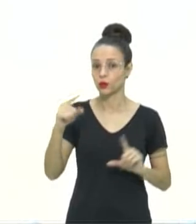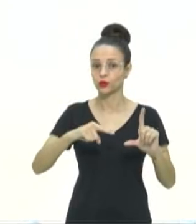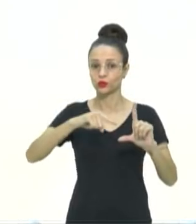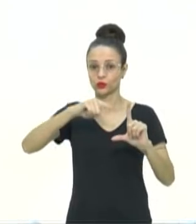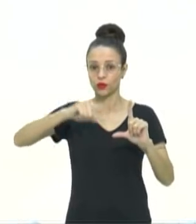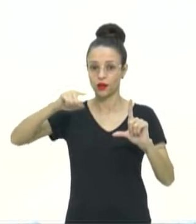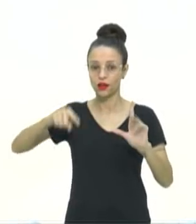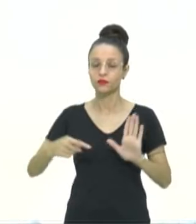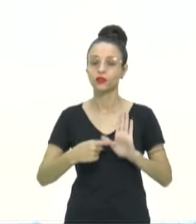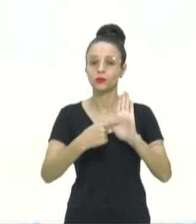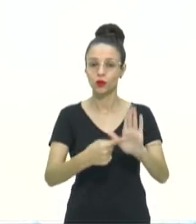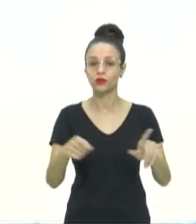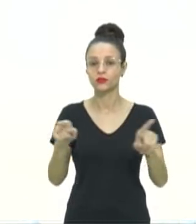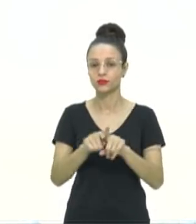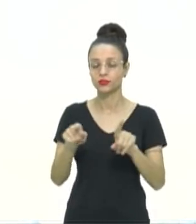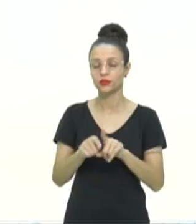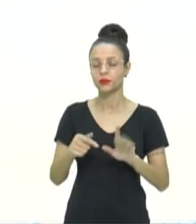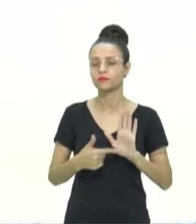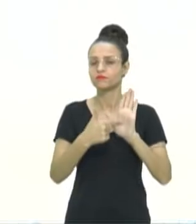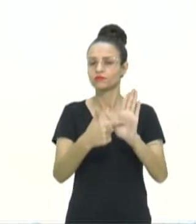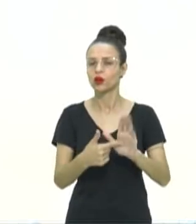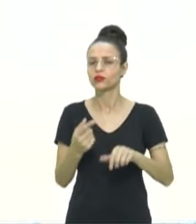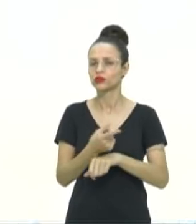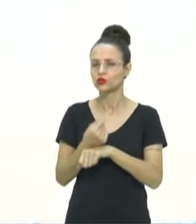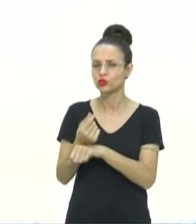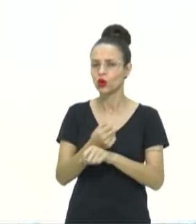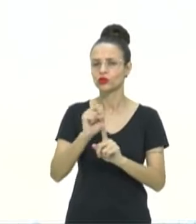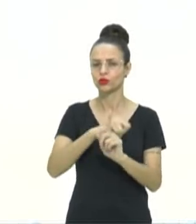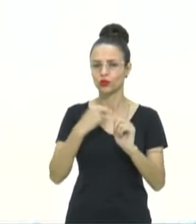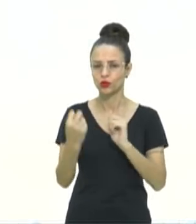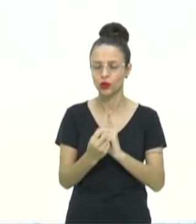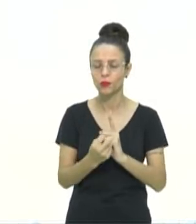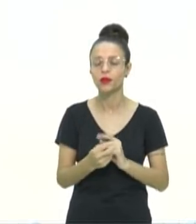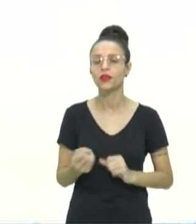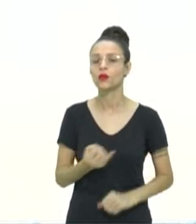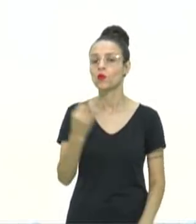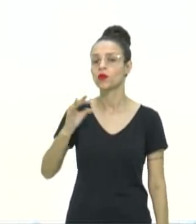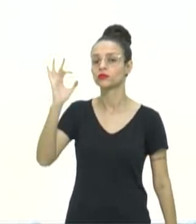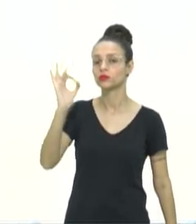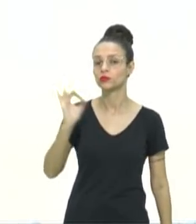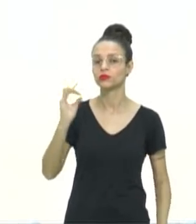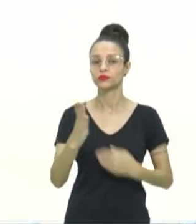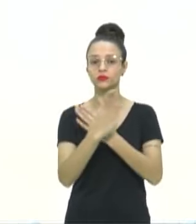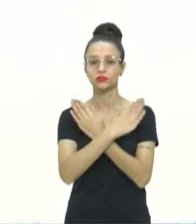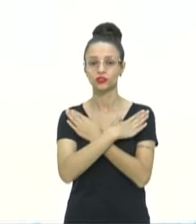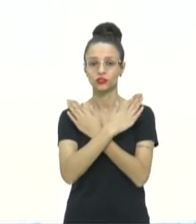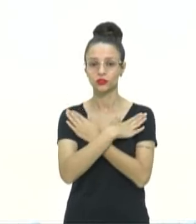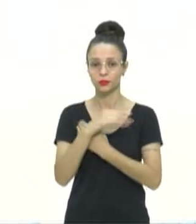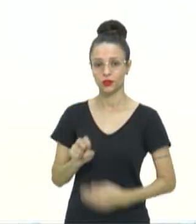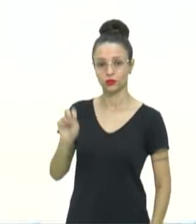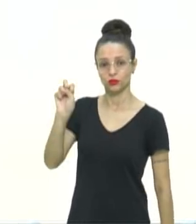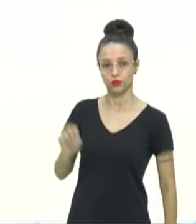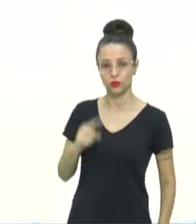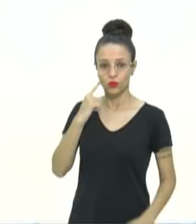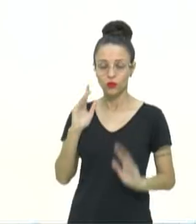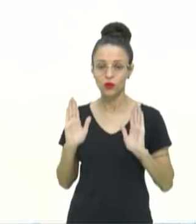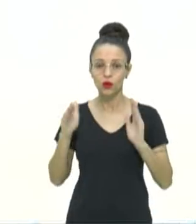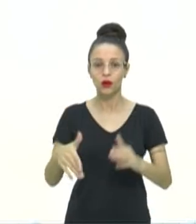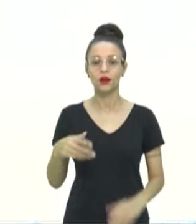traz para nós essa ideia dos dados socioeconômicos, taxa de desemprego. Vamos focar aqui na região Sul.